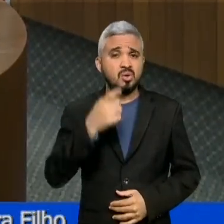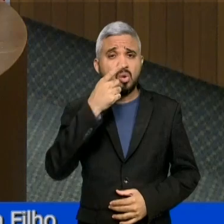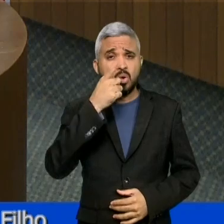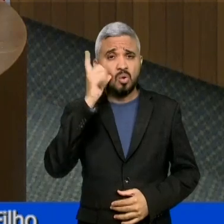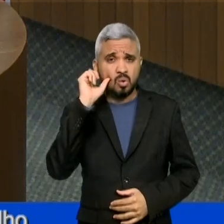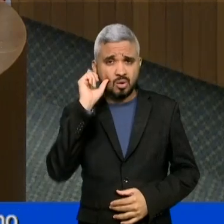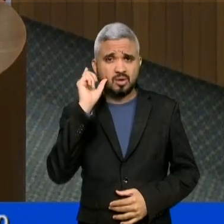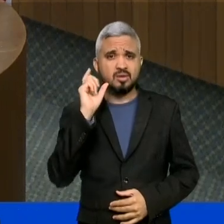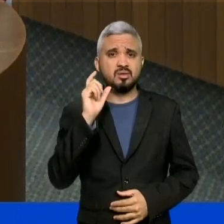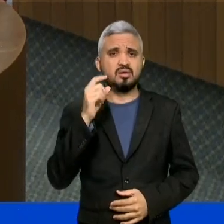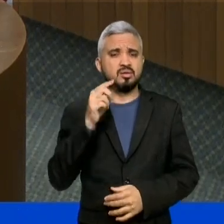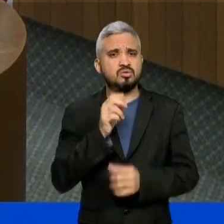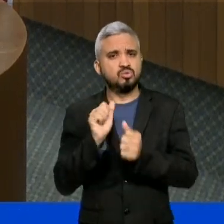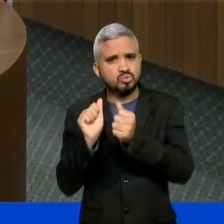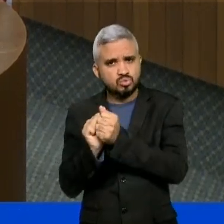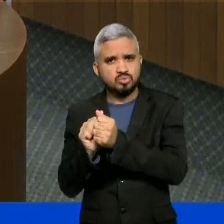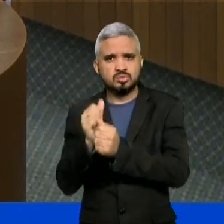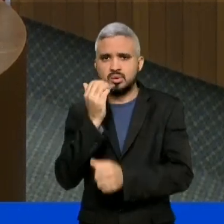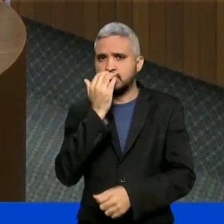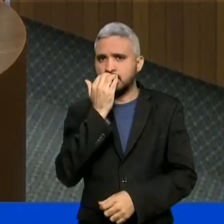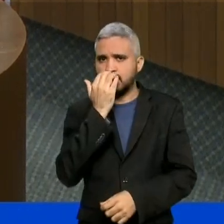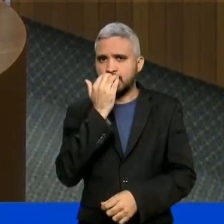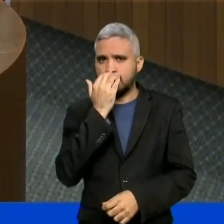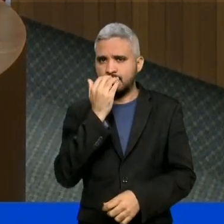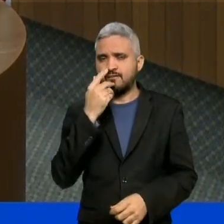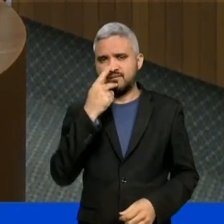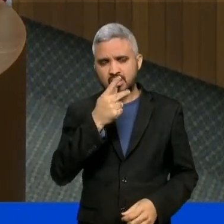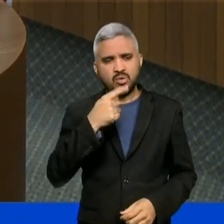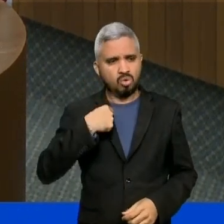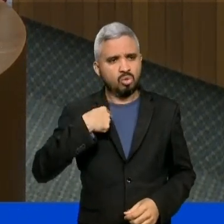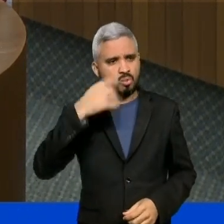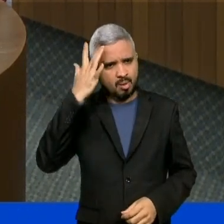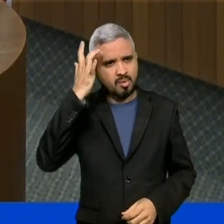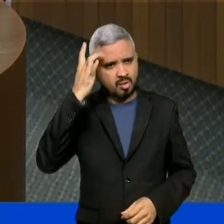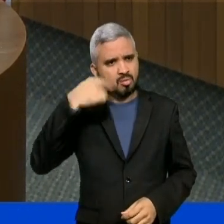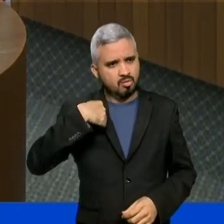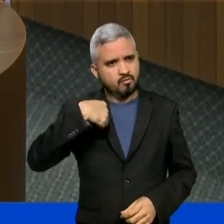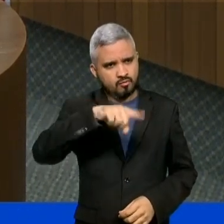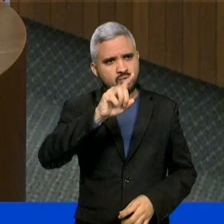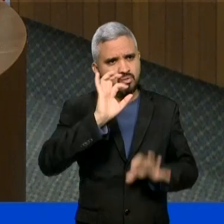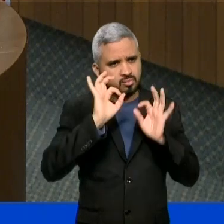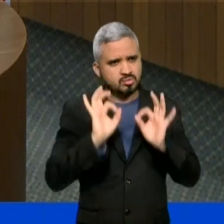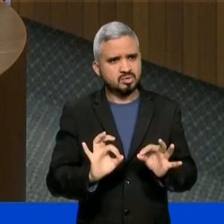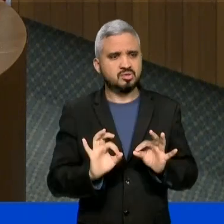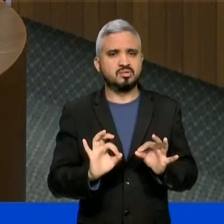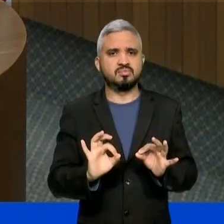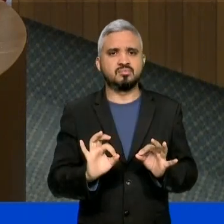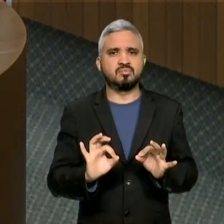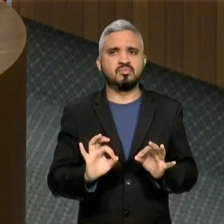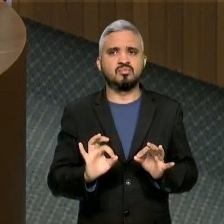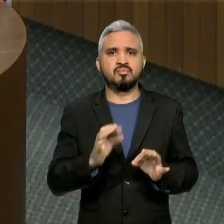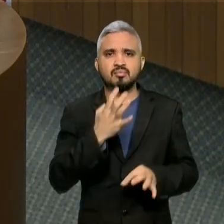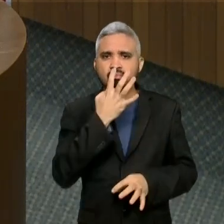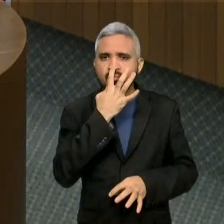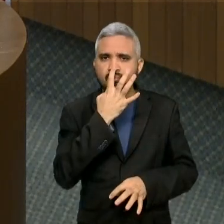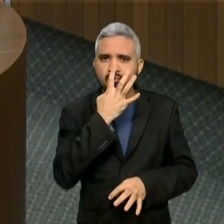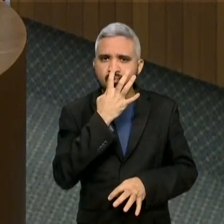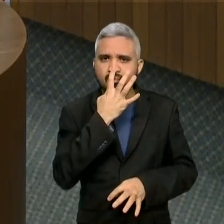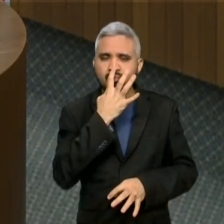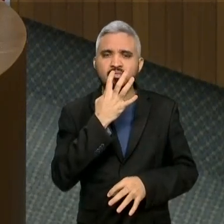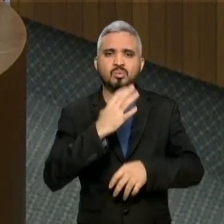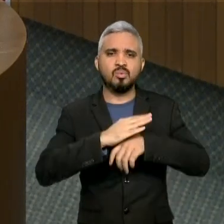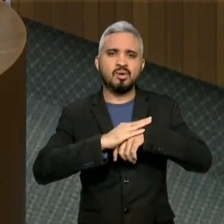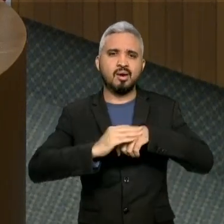nós estávamos com ele, e ele dizia que viria hoje para casa, exatamente para prestigiar o carinho que ele tem,